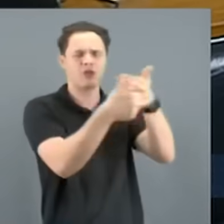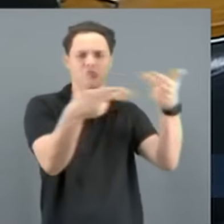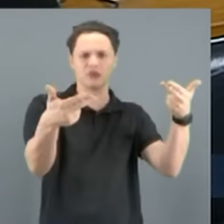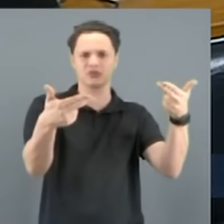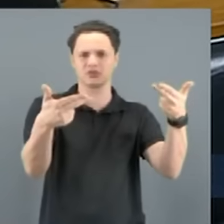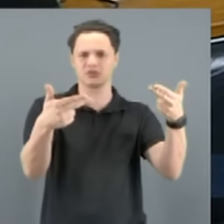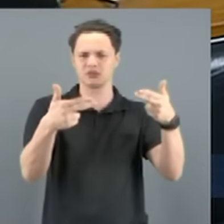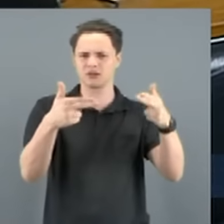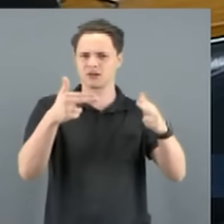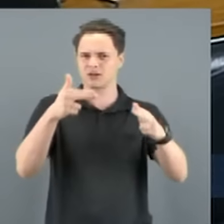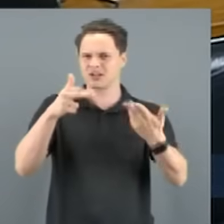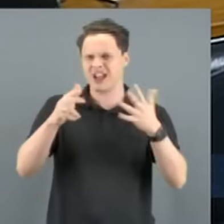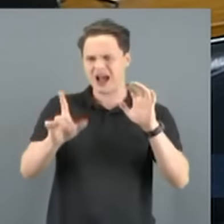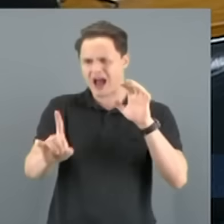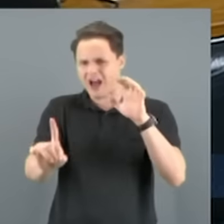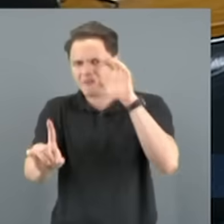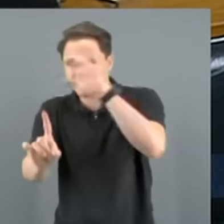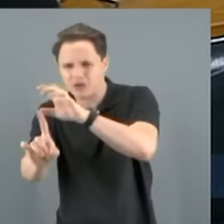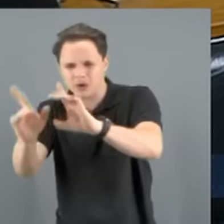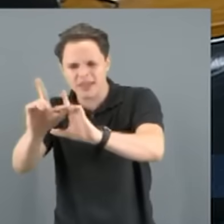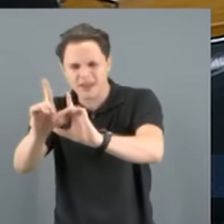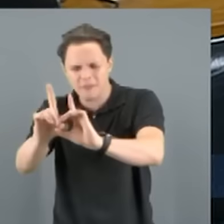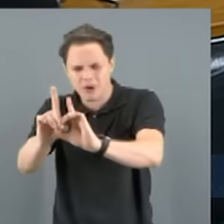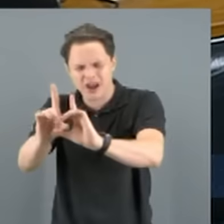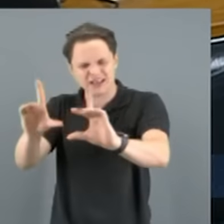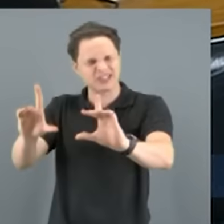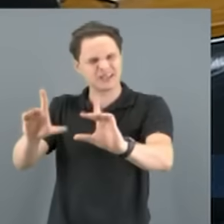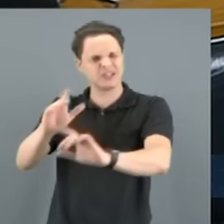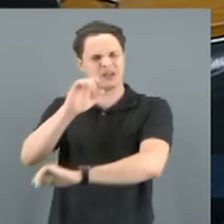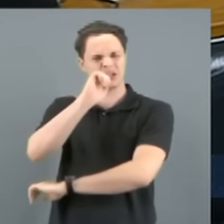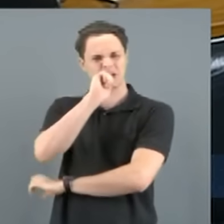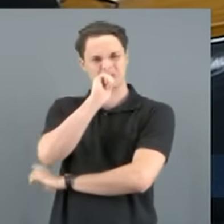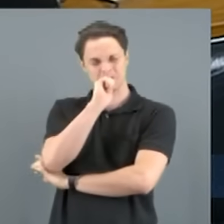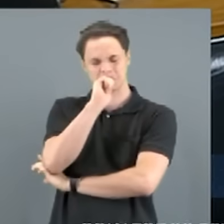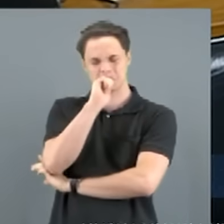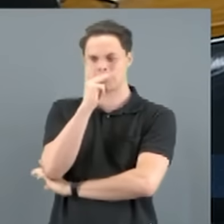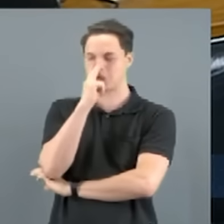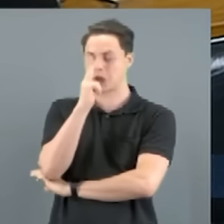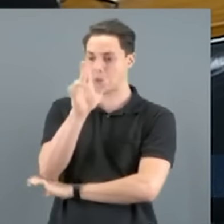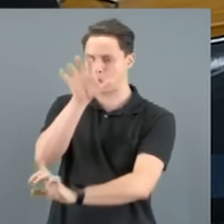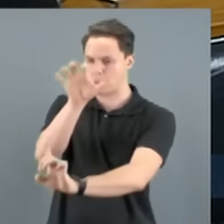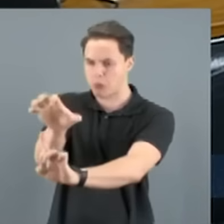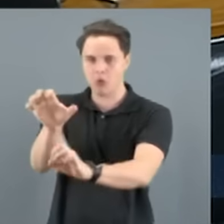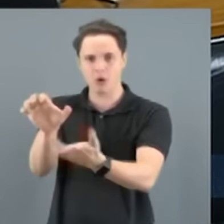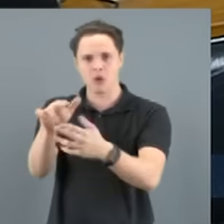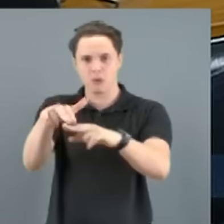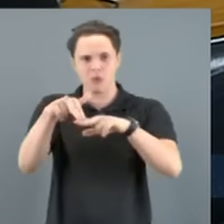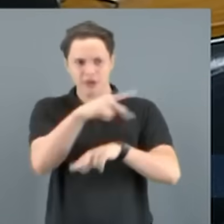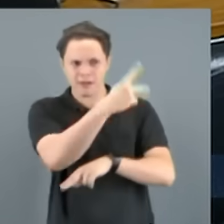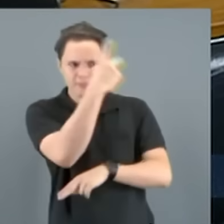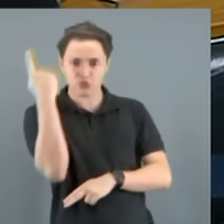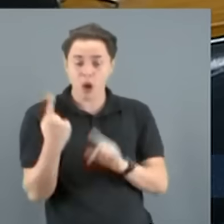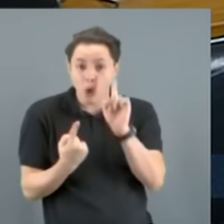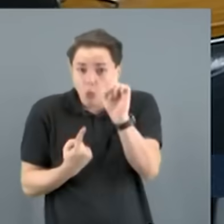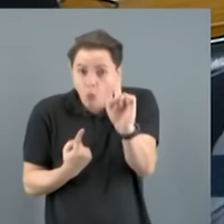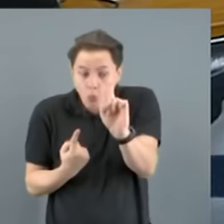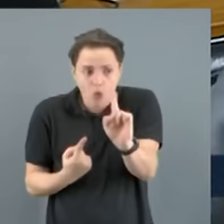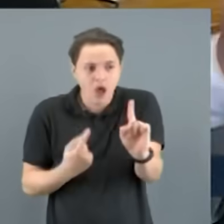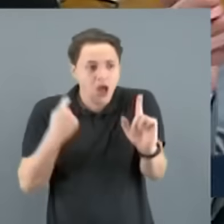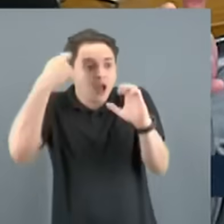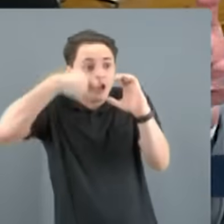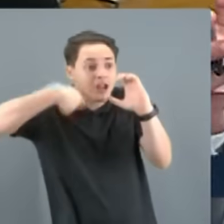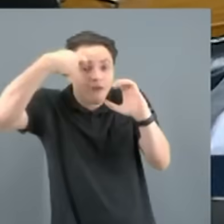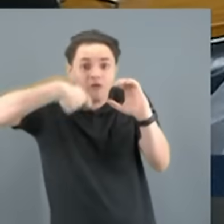democrático de direito ele está completamente eh abalado por conta de uma pessoa que gravou um vídeo dizendo